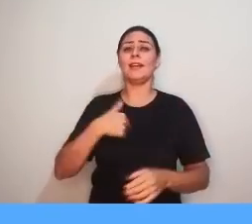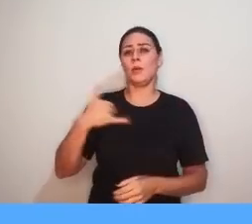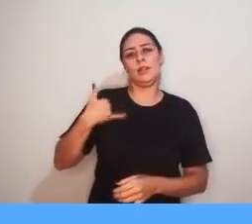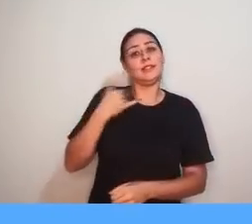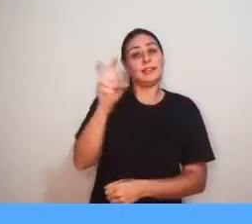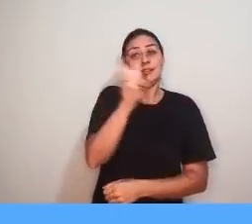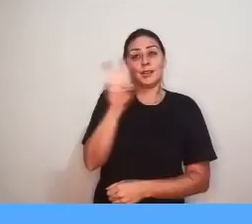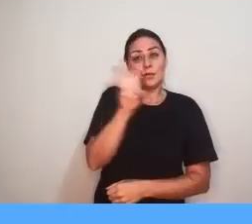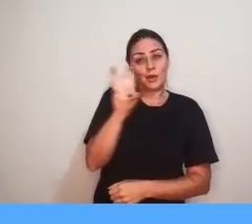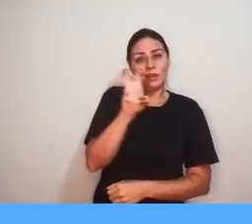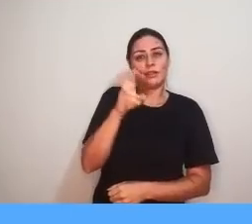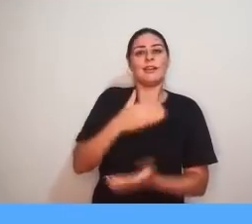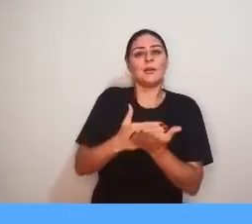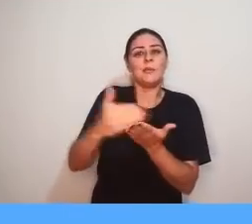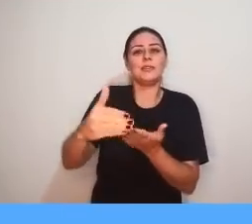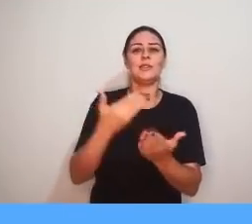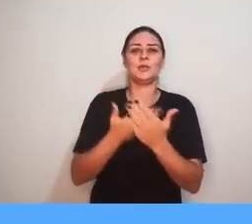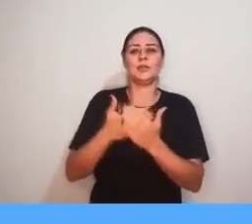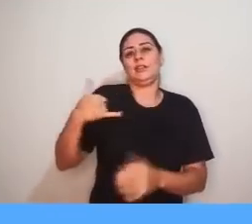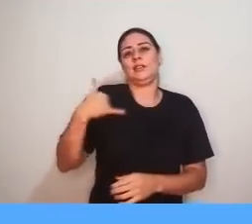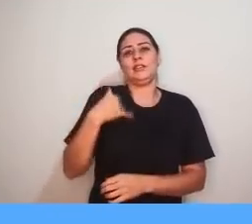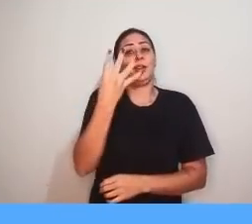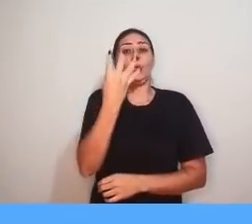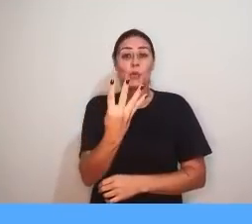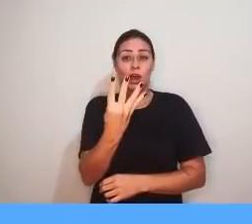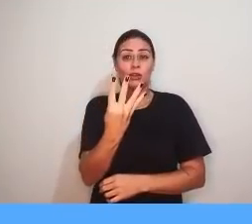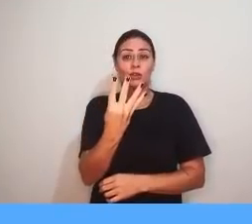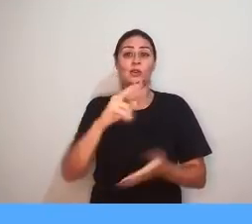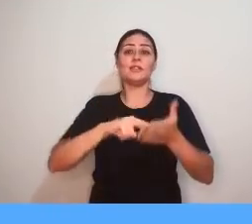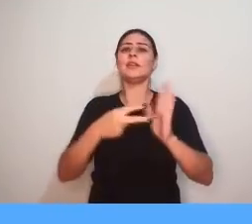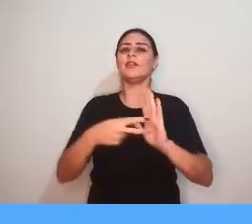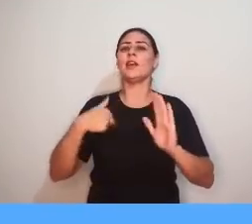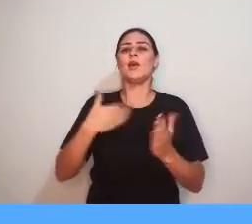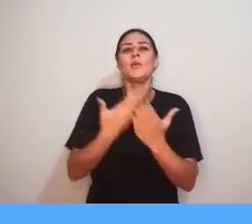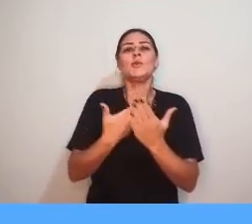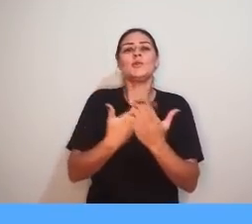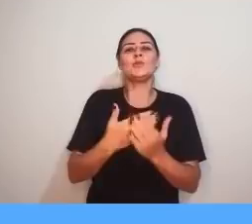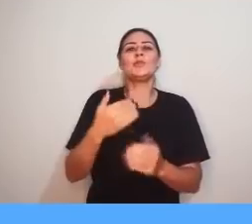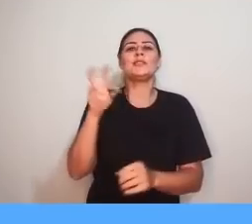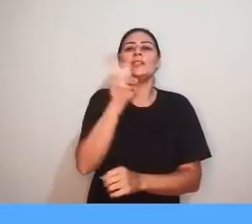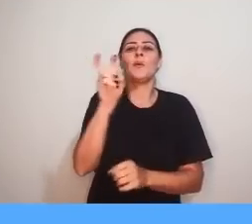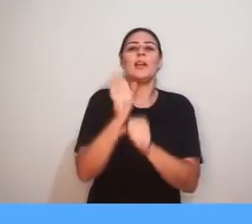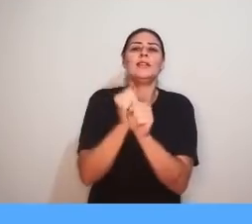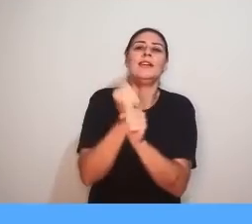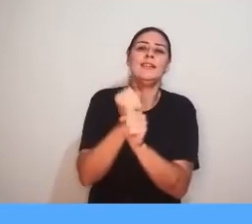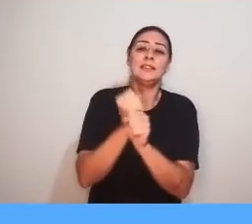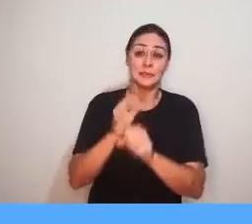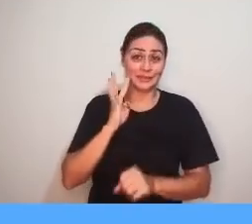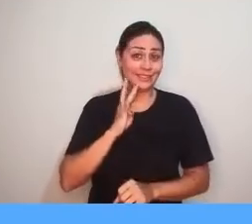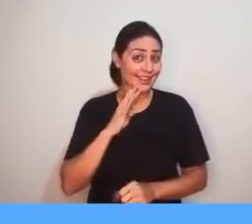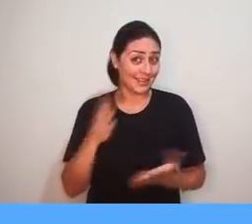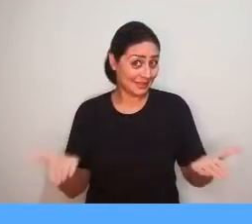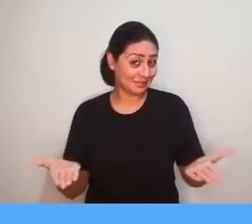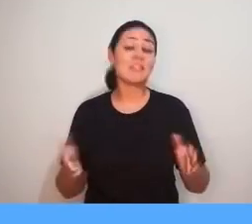Adriana. Eu tenho 55 anos, eu estudo desde os 4, tá? Então eu estudo há 51 anos